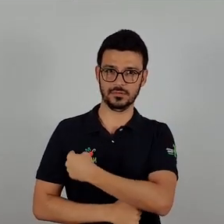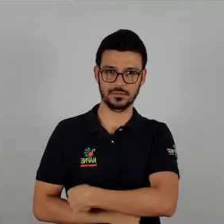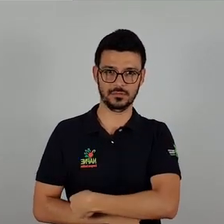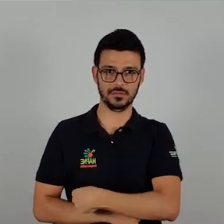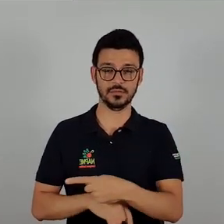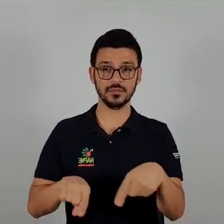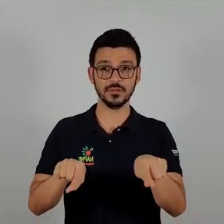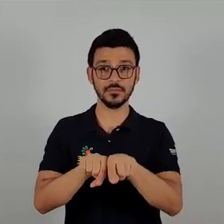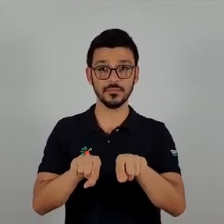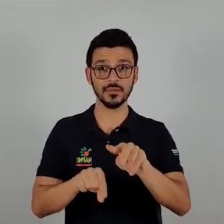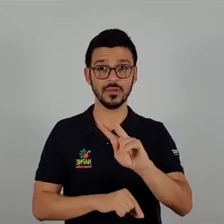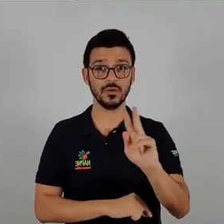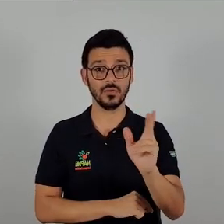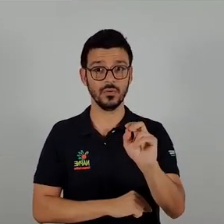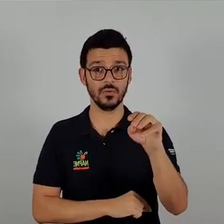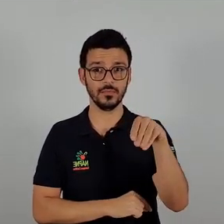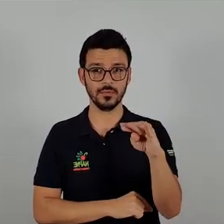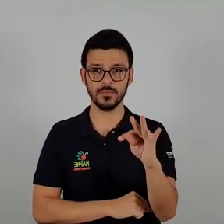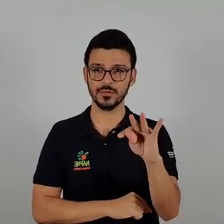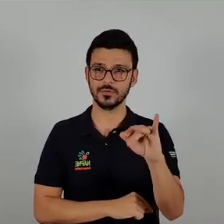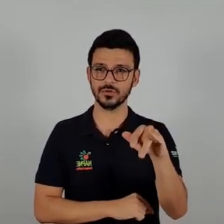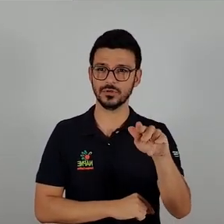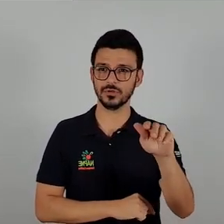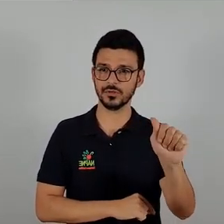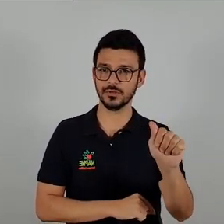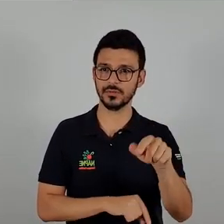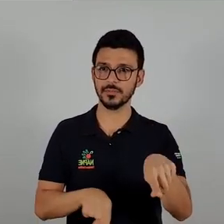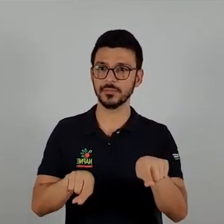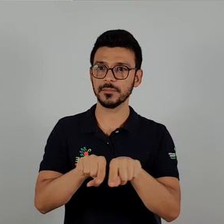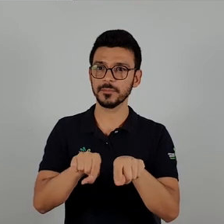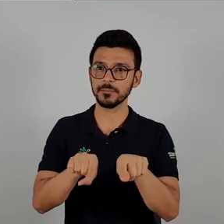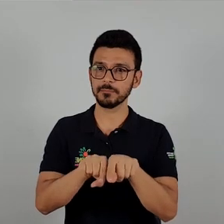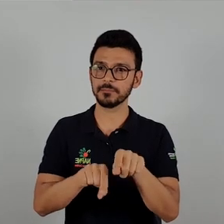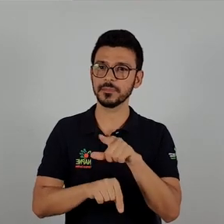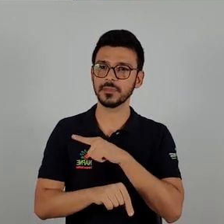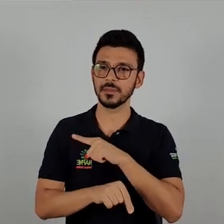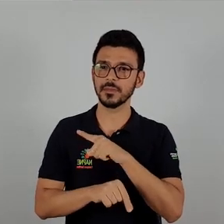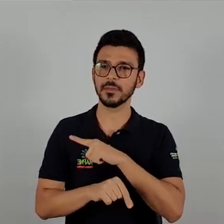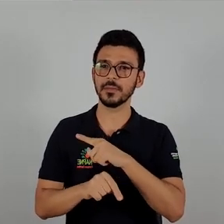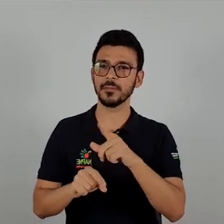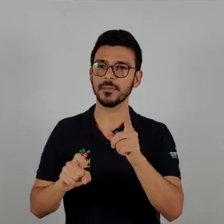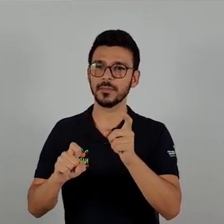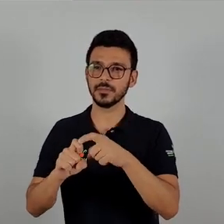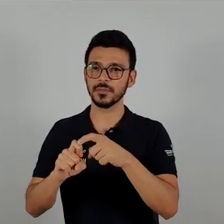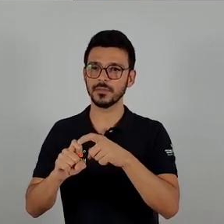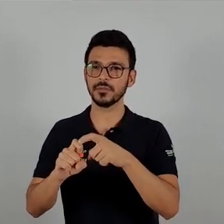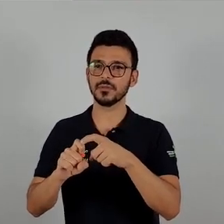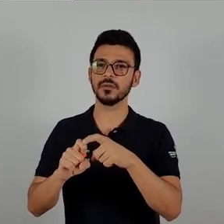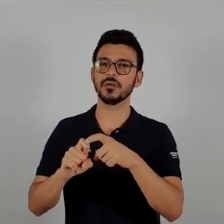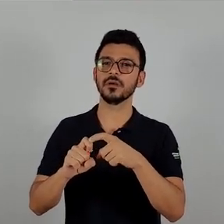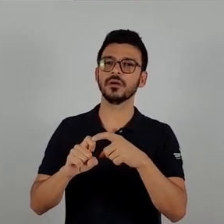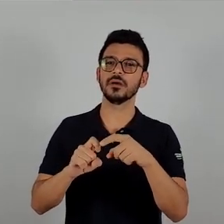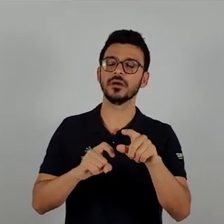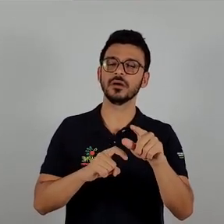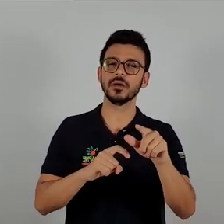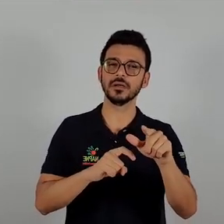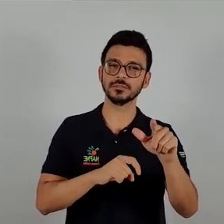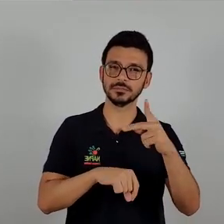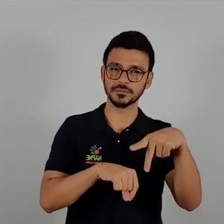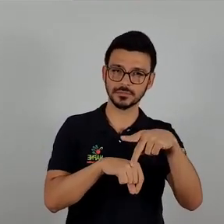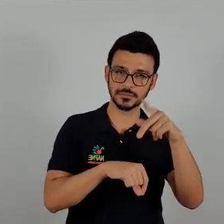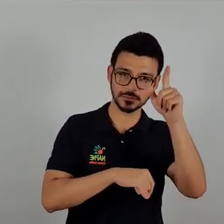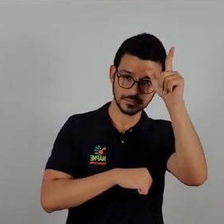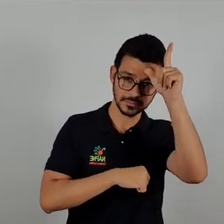né? Ayurvédica é indiana, germânica é a nova medicina germânica, do qual a gente tem aí uma técnica um pouco mais atual,